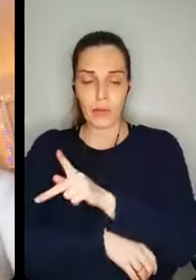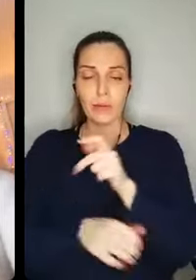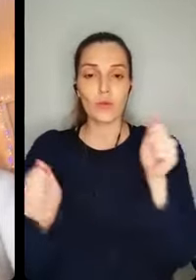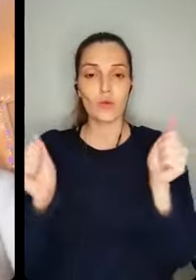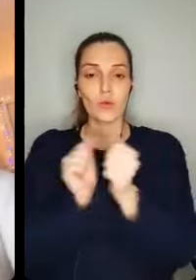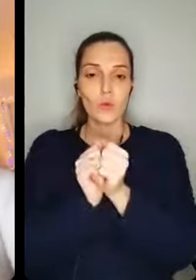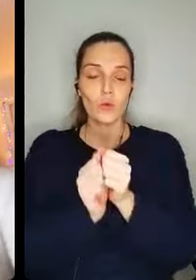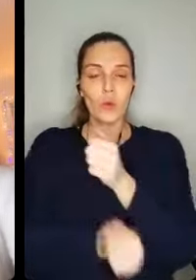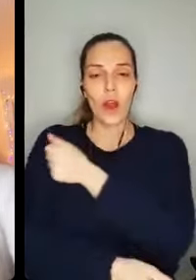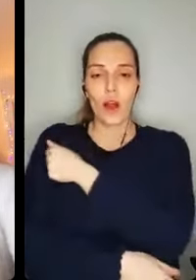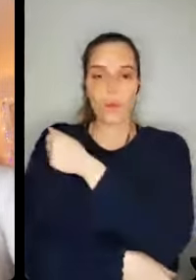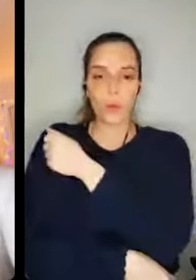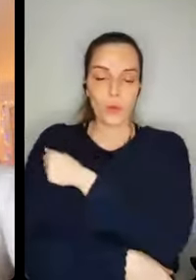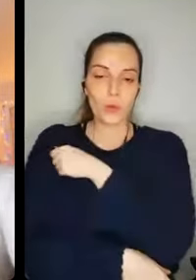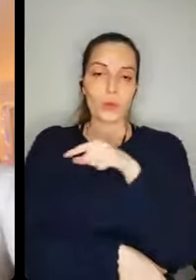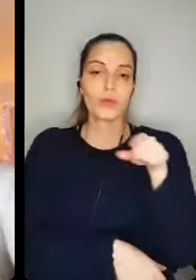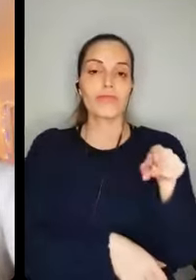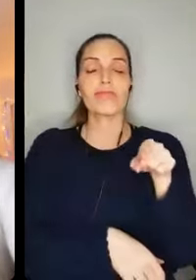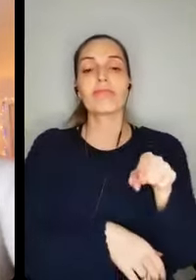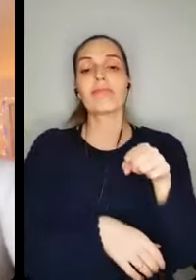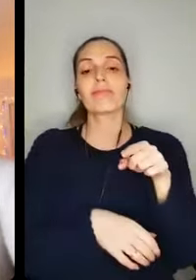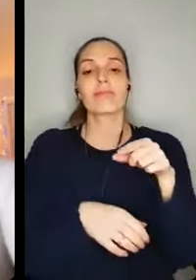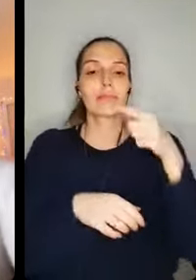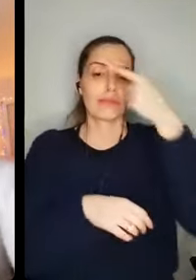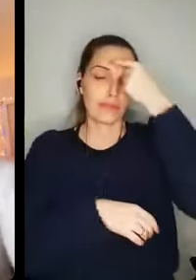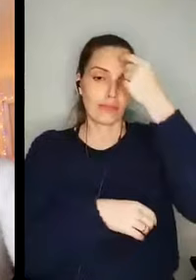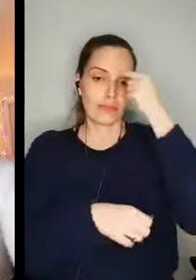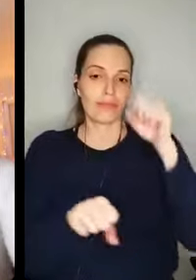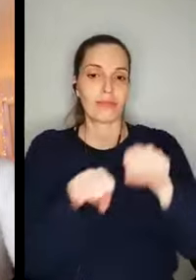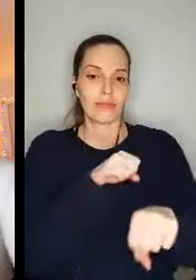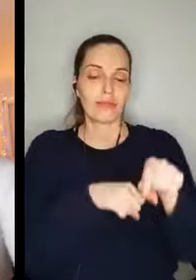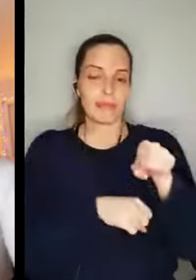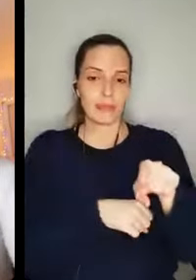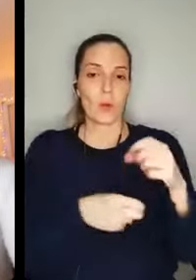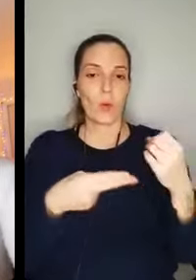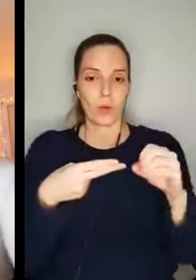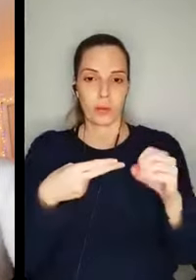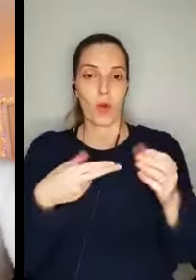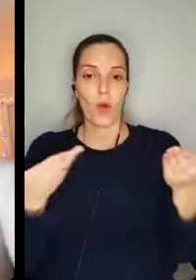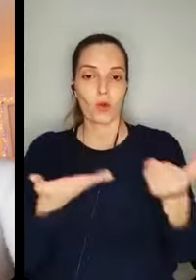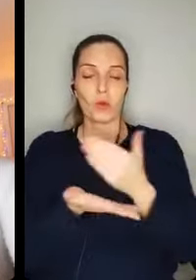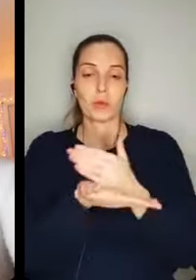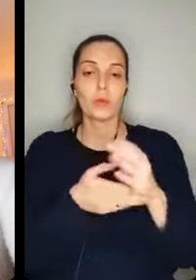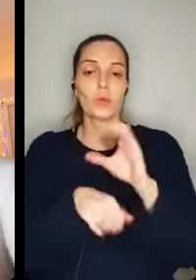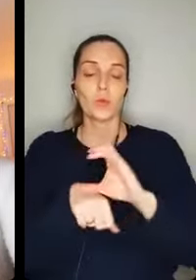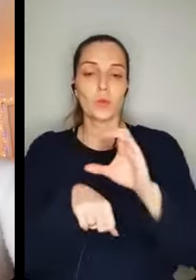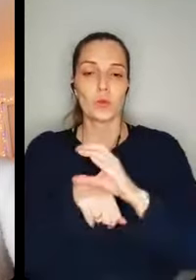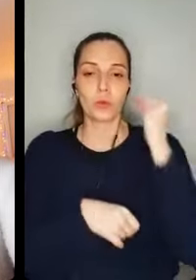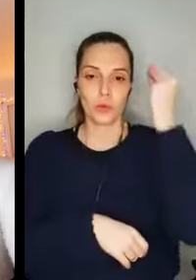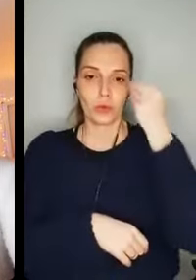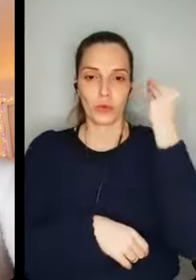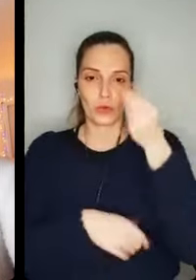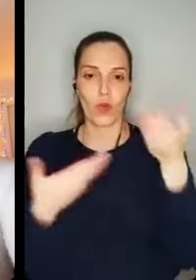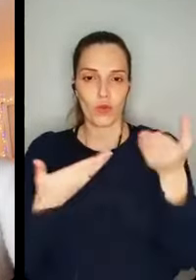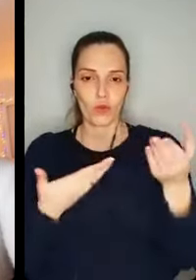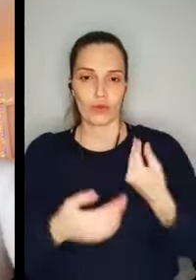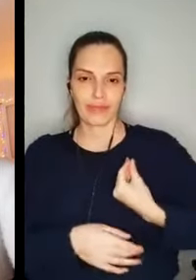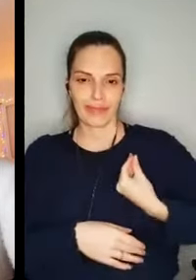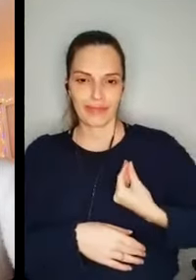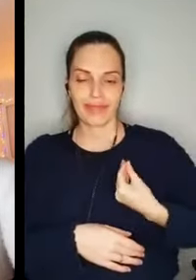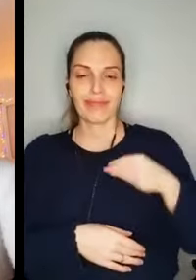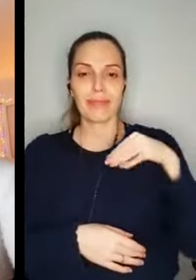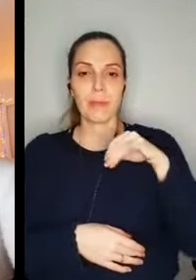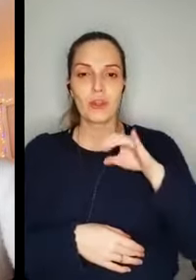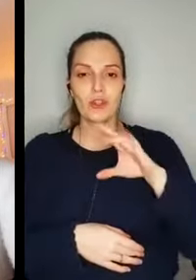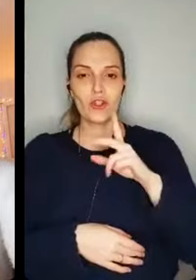daqui da UFSC, né? Hoje a gente vai começar então com o curso de psicologia, a gente está aqui com o Michel e com a Sofia, que são alunos do curso também.